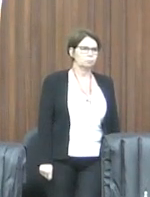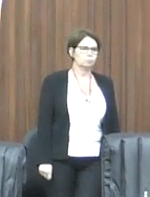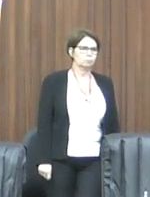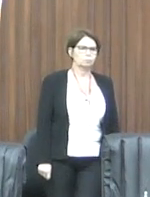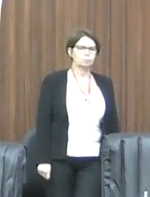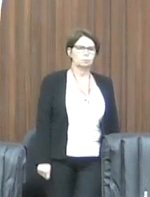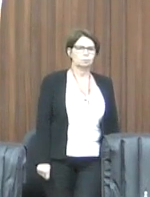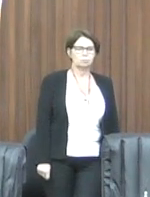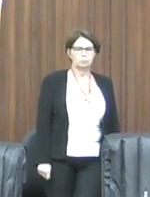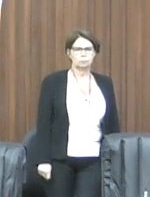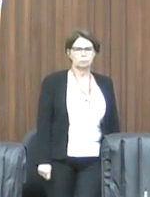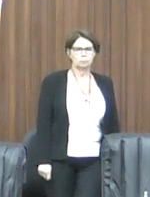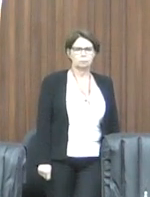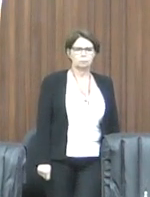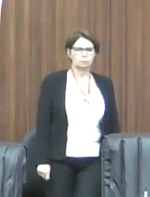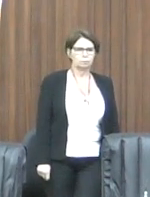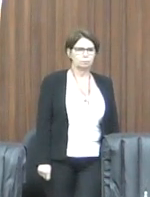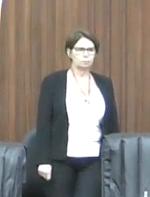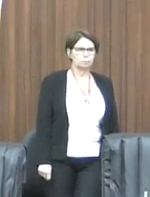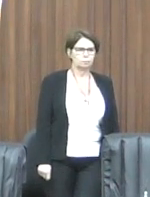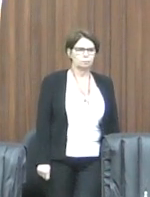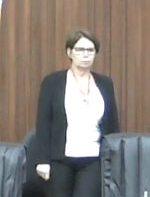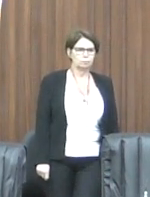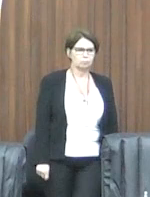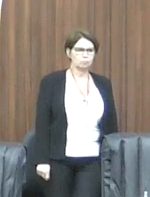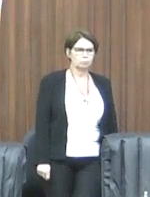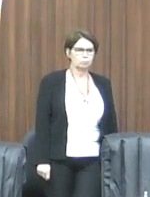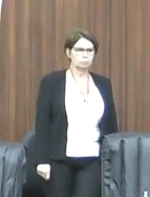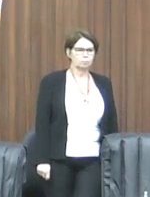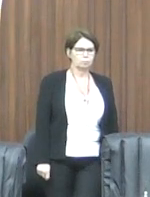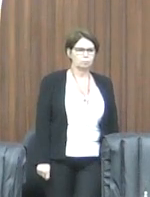Tem, apenas um erro aqui na tecnologia.